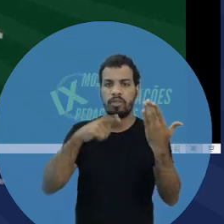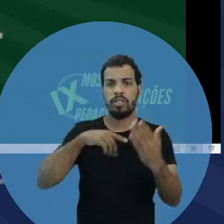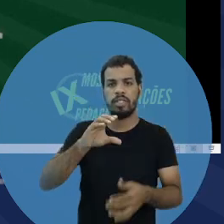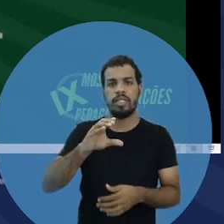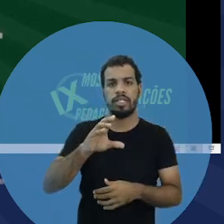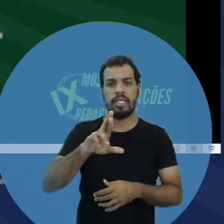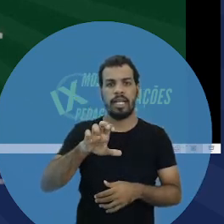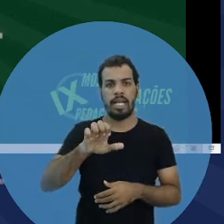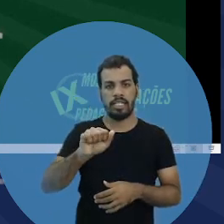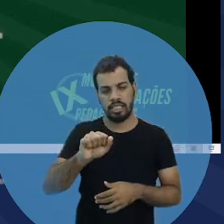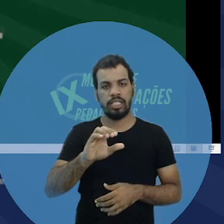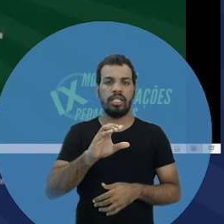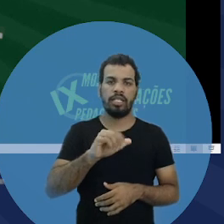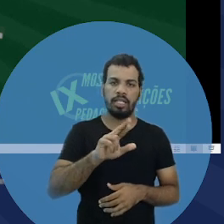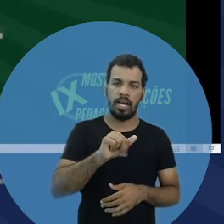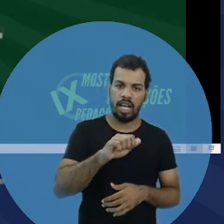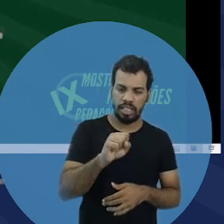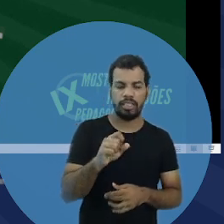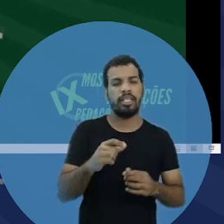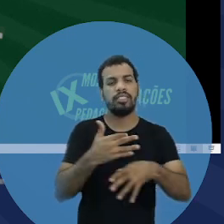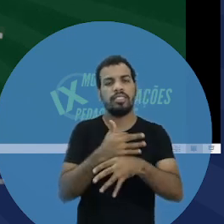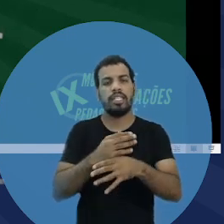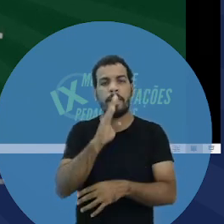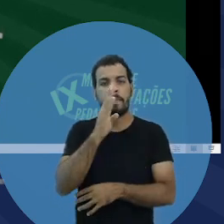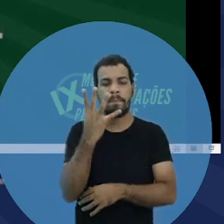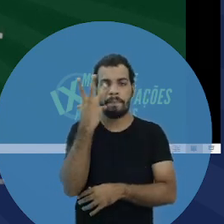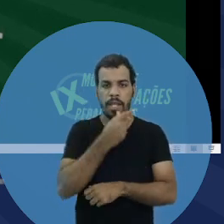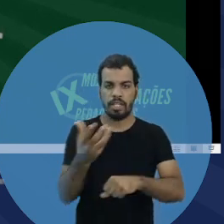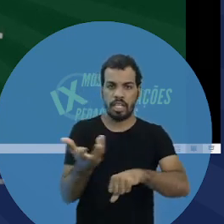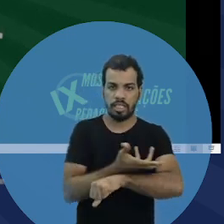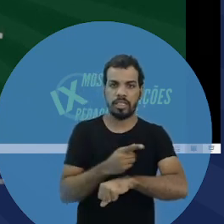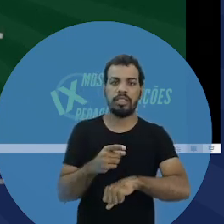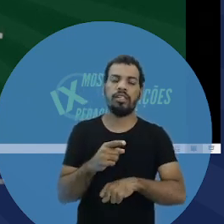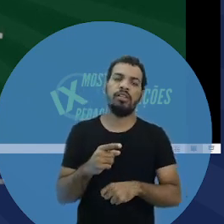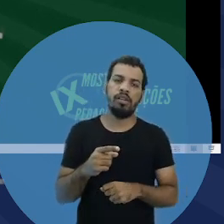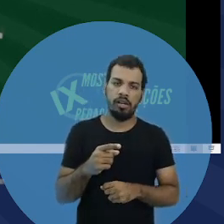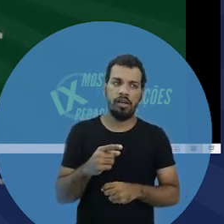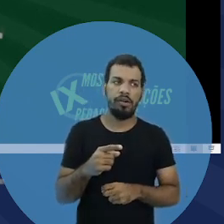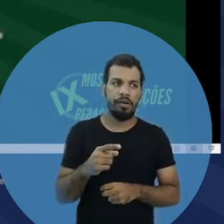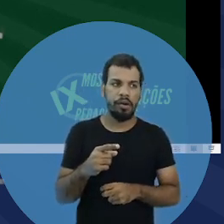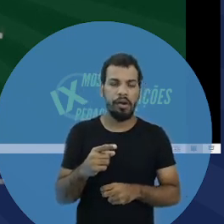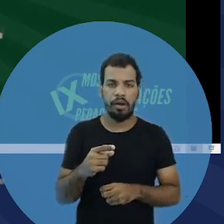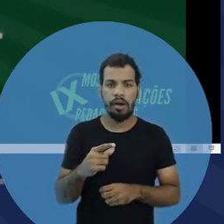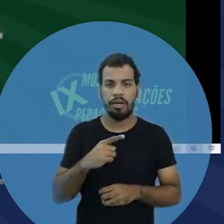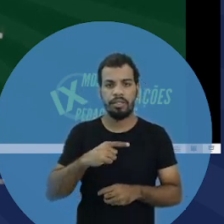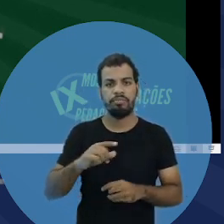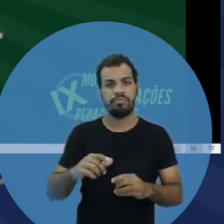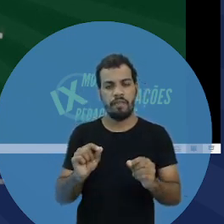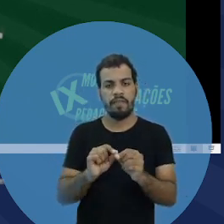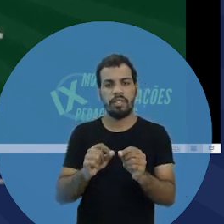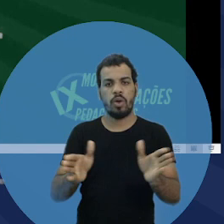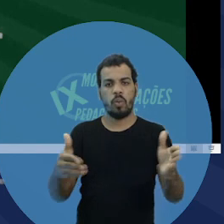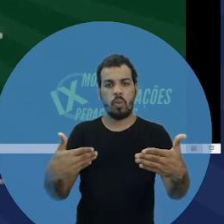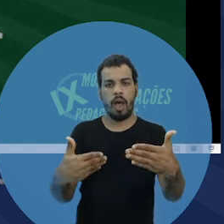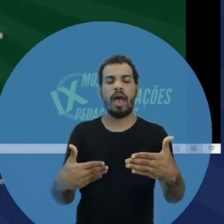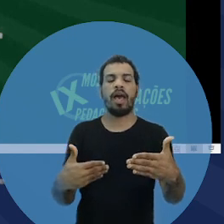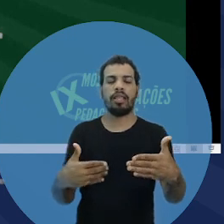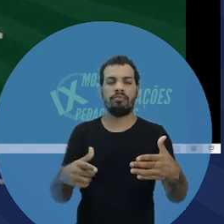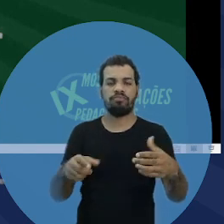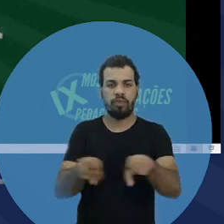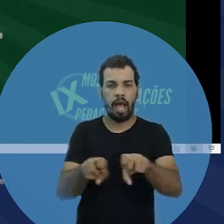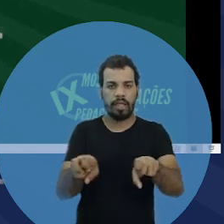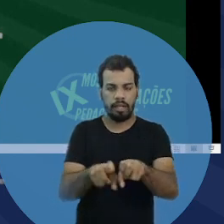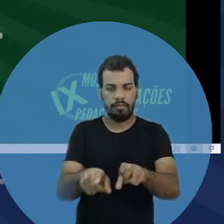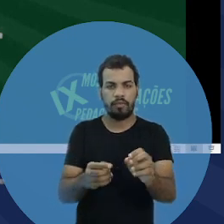aqui da cidade de Belo Jardim, onde nós tivemos essa palestra lá na quadra, e trouxemos para o auditório também a temática também,